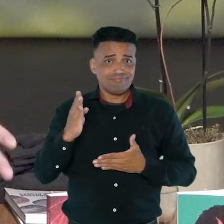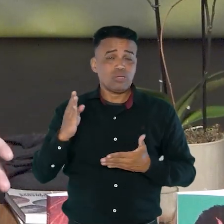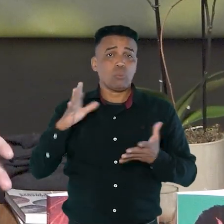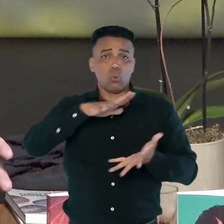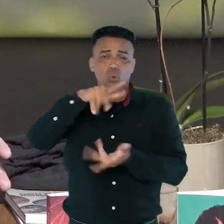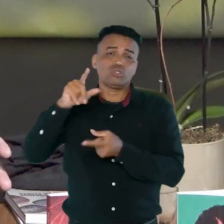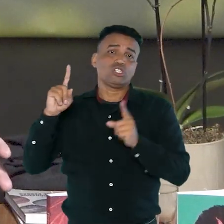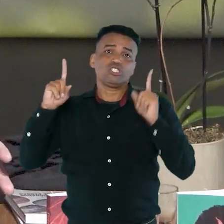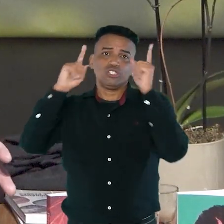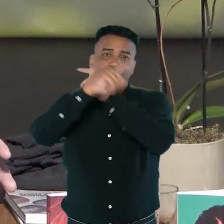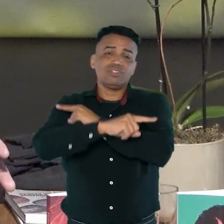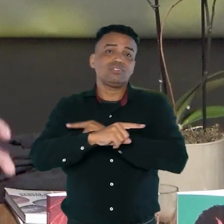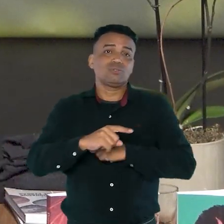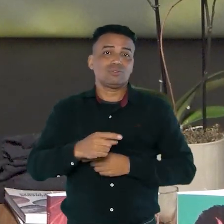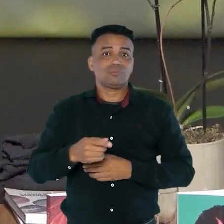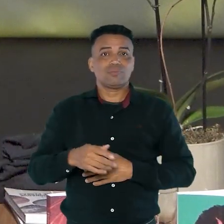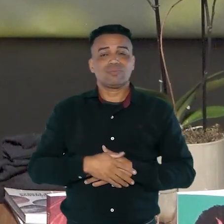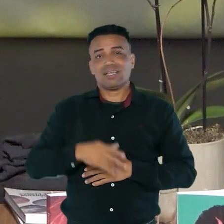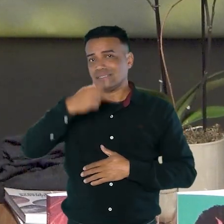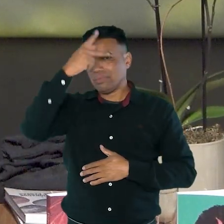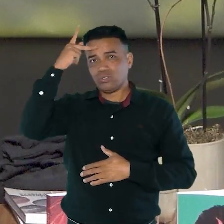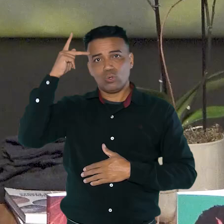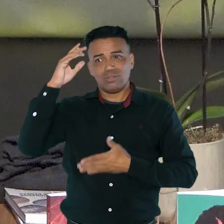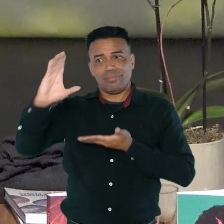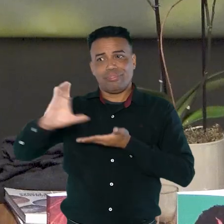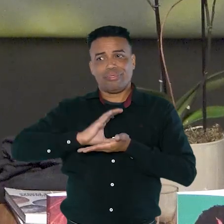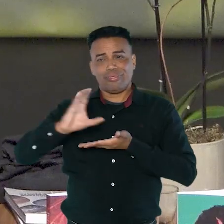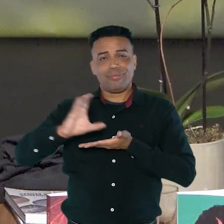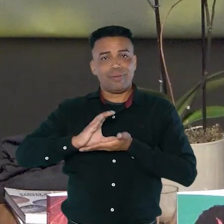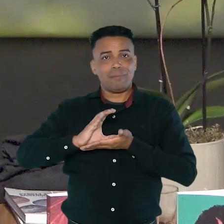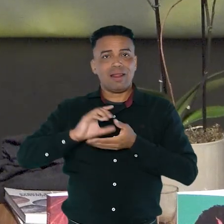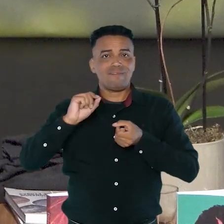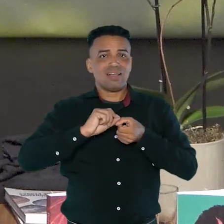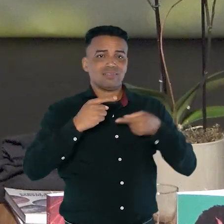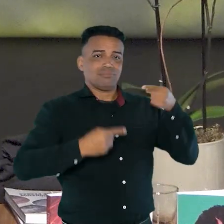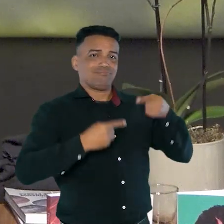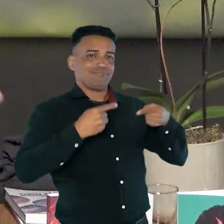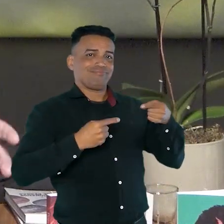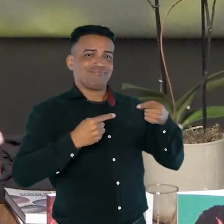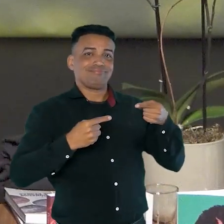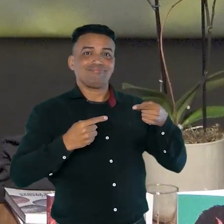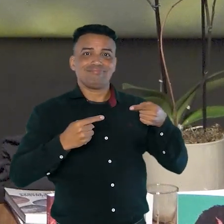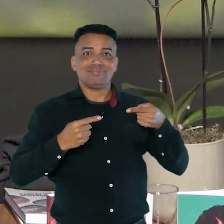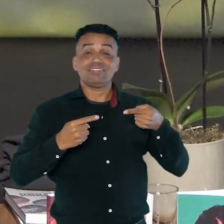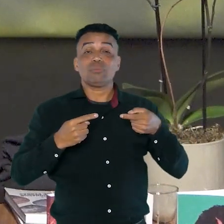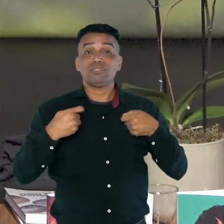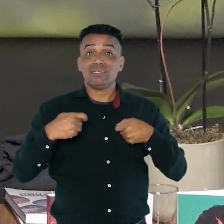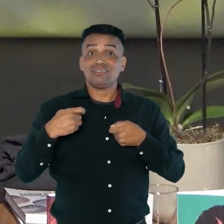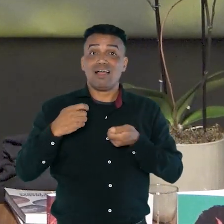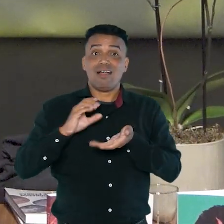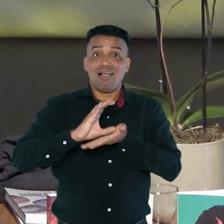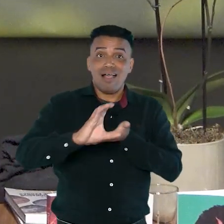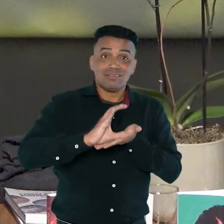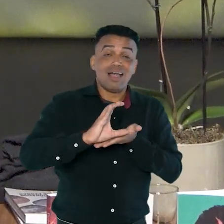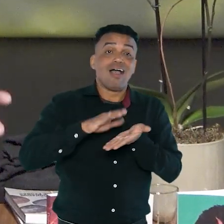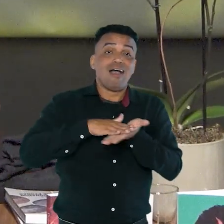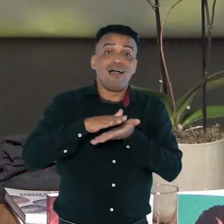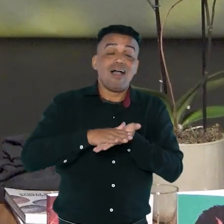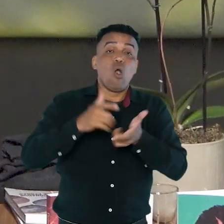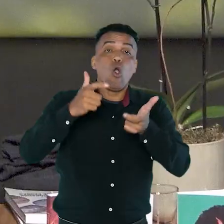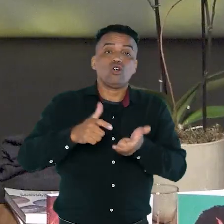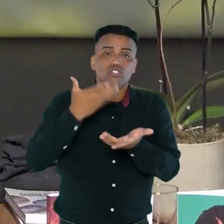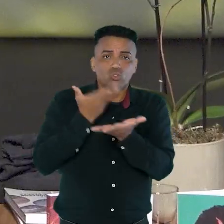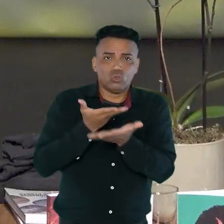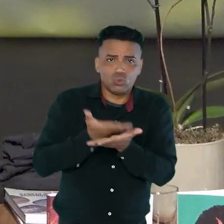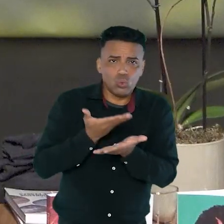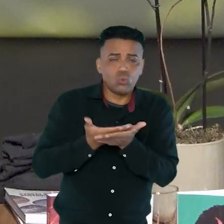ganham para fazer política, tanto da direita como da esquerda. E é preciso investir nessas coisas, em estudo, em psicologia,